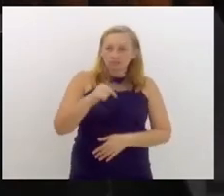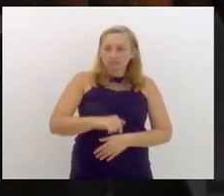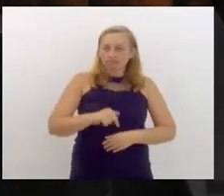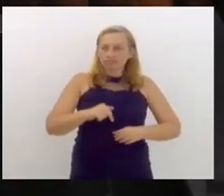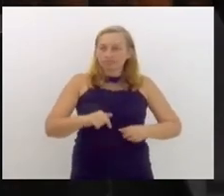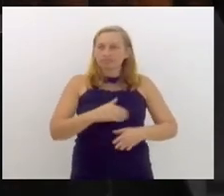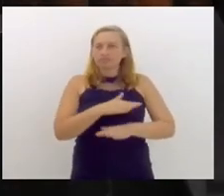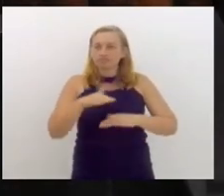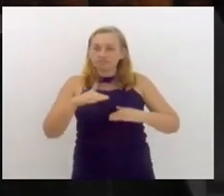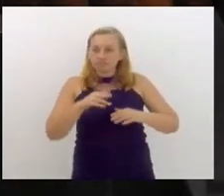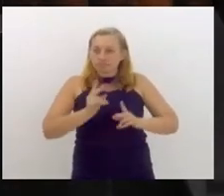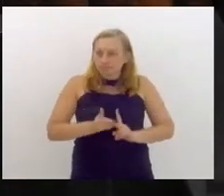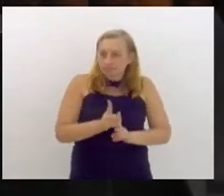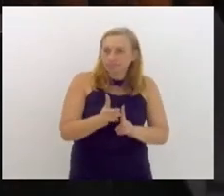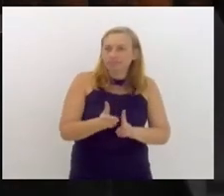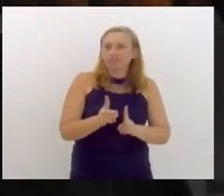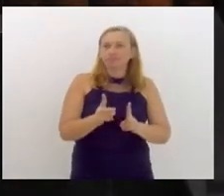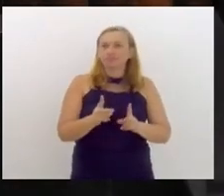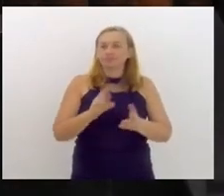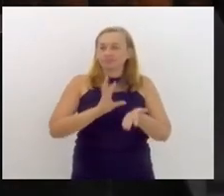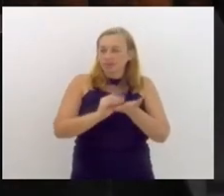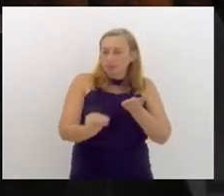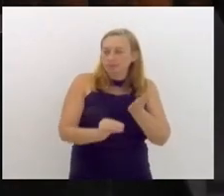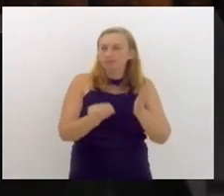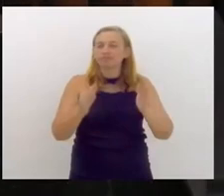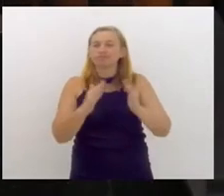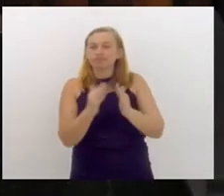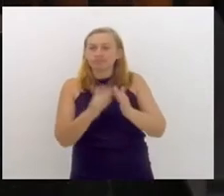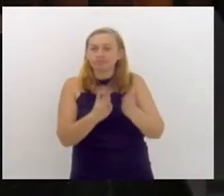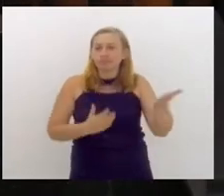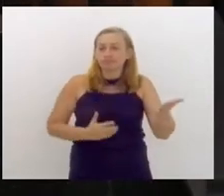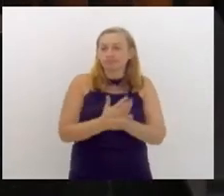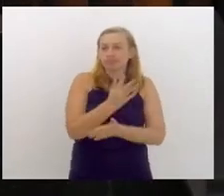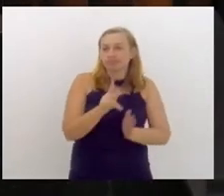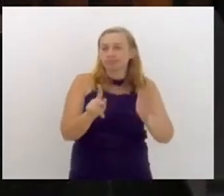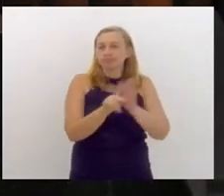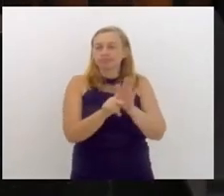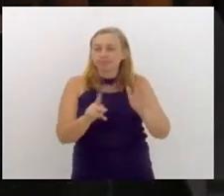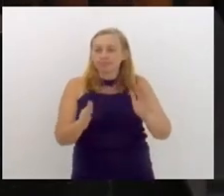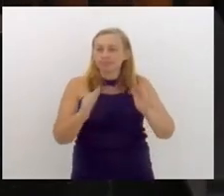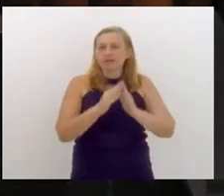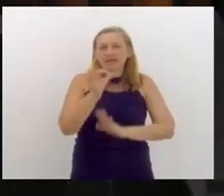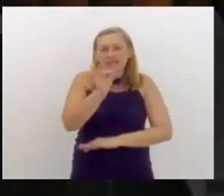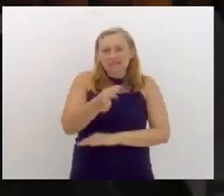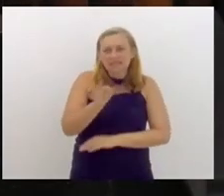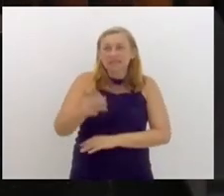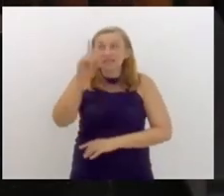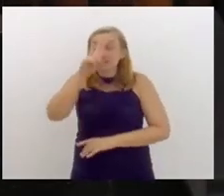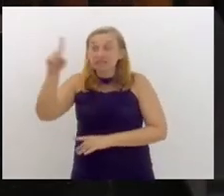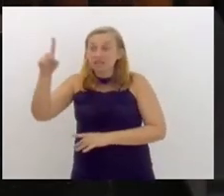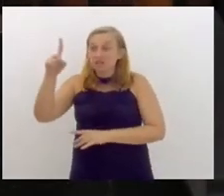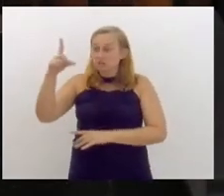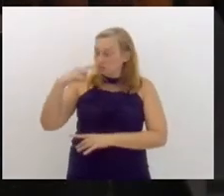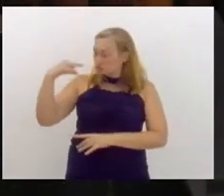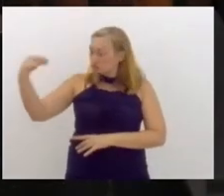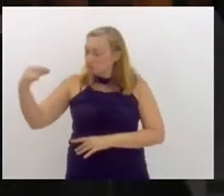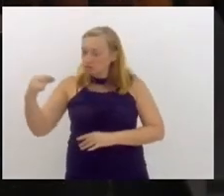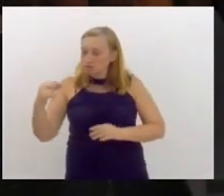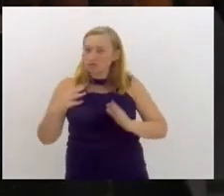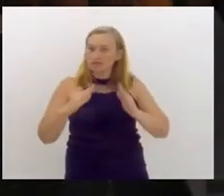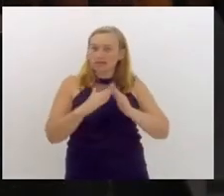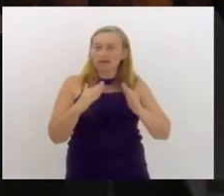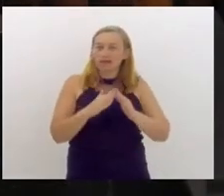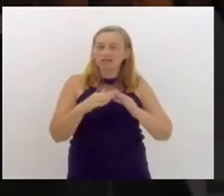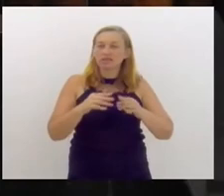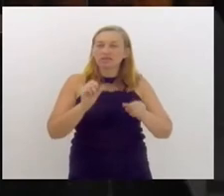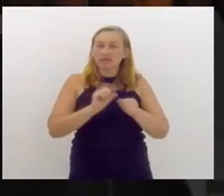participando sempre das pautas nessa casa, sempre buscando aprovar projetos nessa casa aqui. Eu tenho certeza que Deus nos colocou nessa casa aqui para que a gente